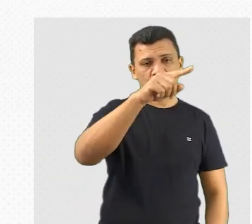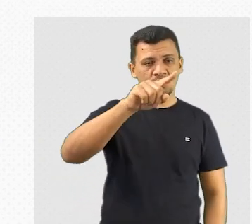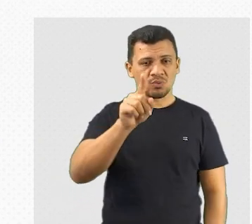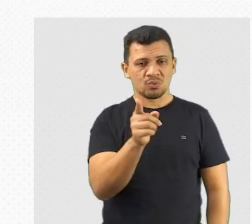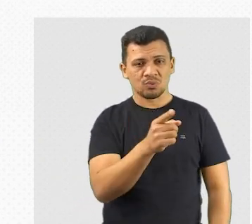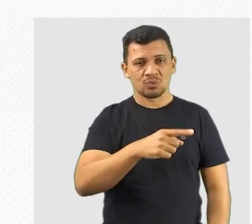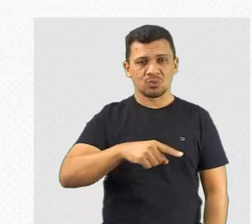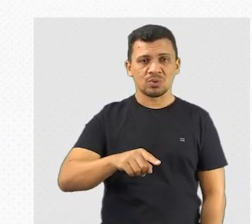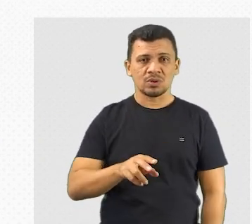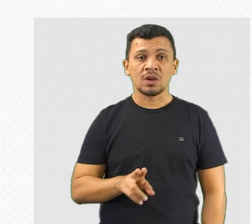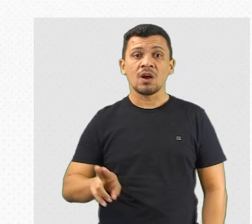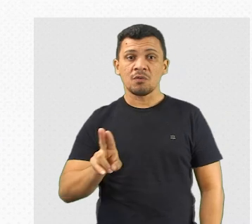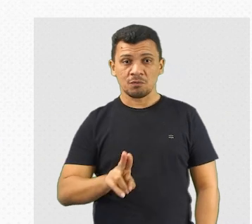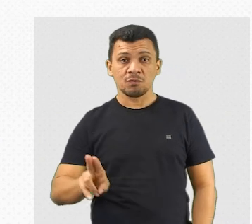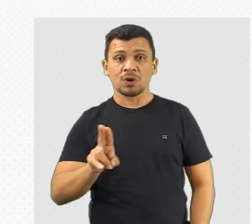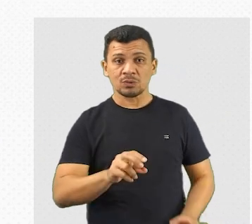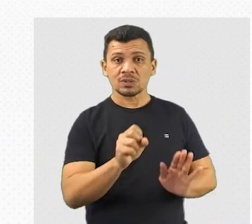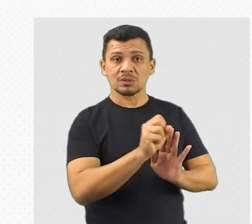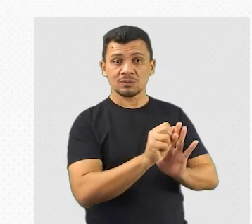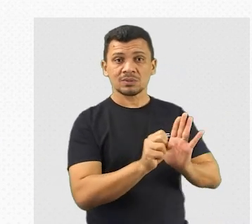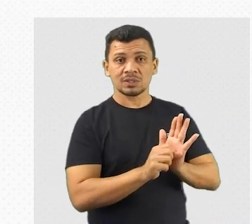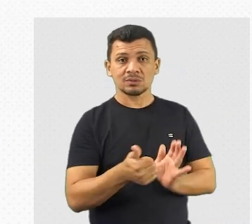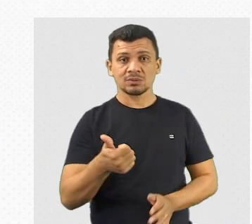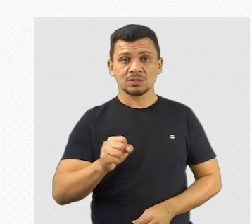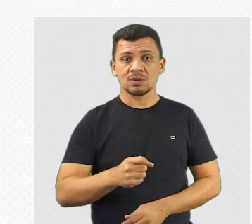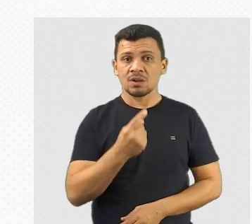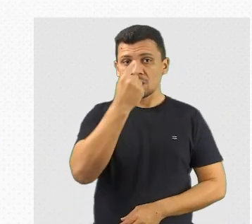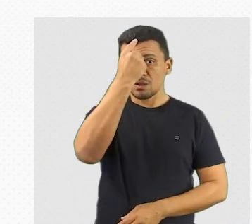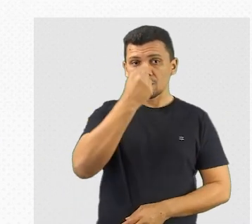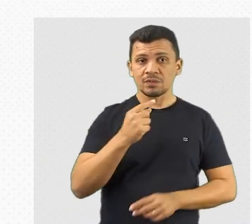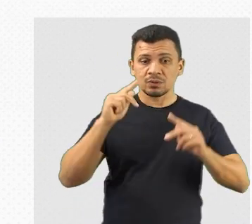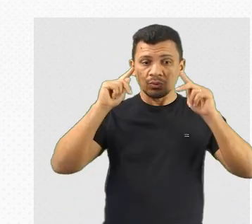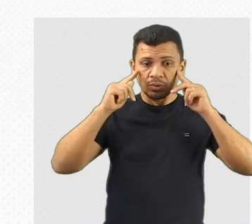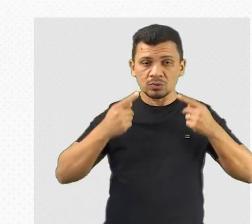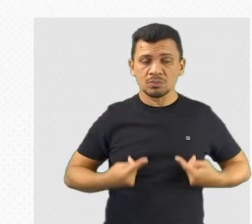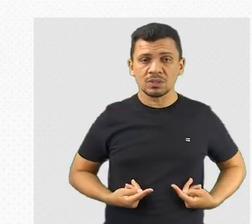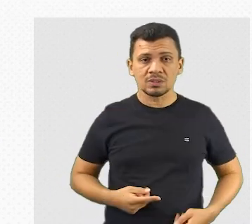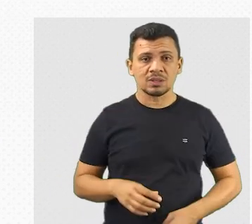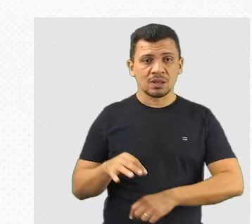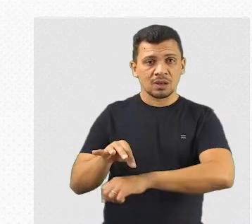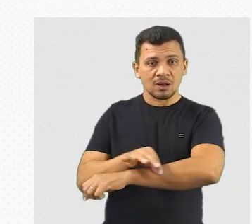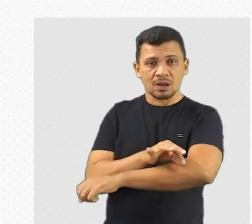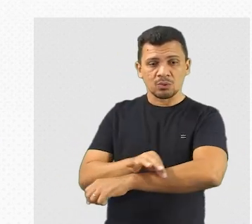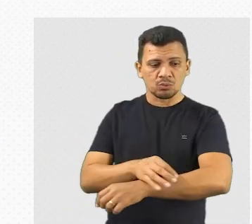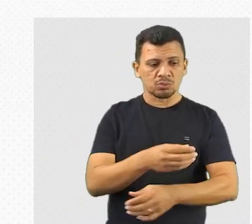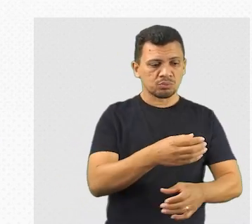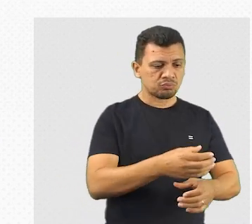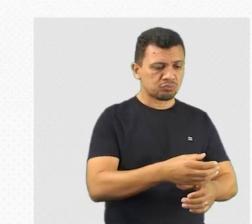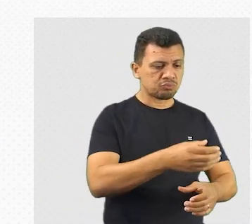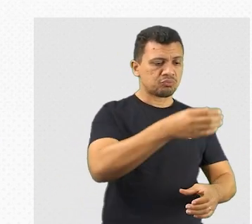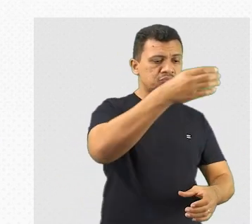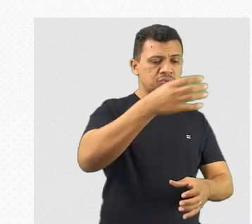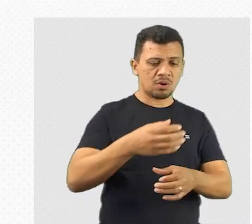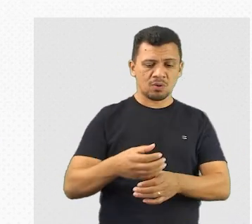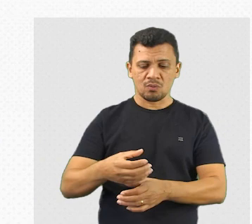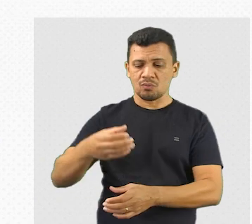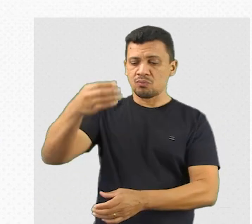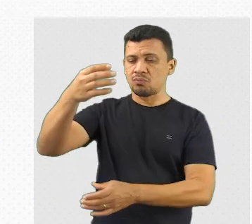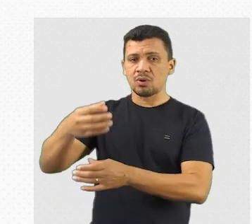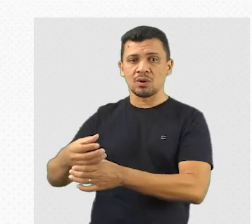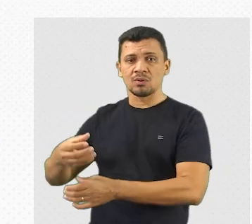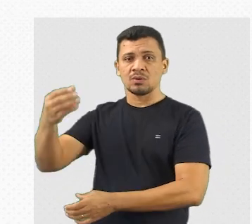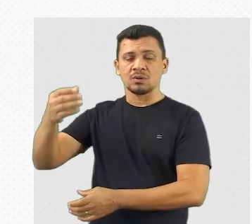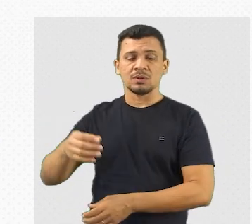utilizar, inclusive, no século XVIII. Figuras humanas, elementos de arquitetura nas colunas, cornijas, que são as molduras que vêm